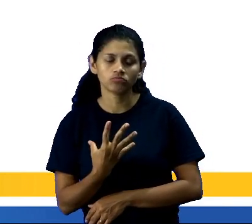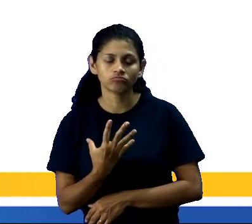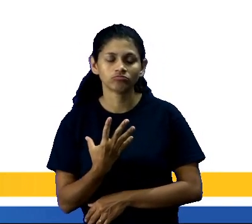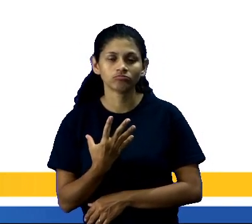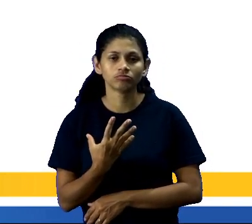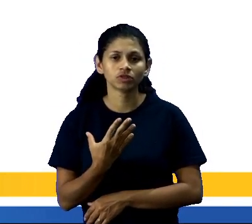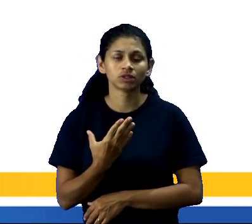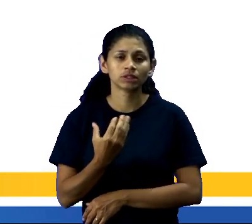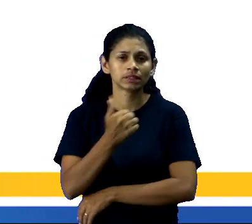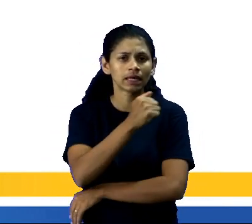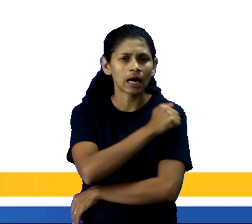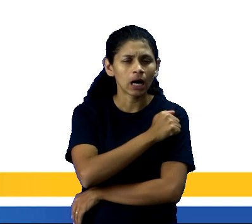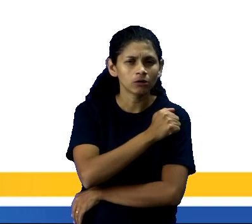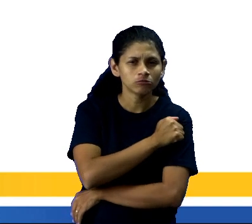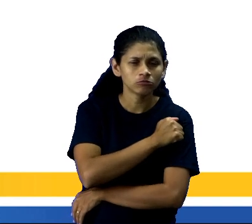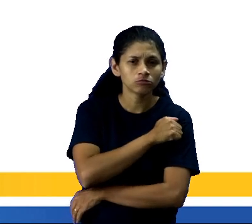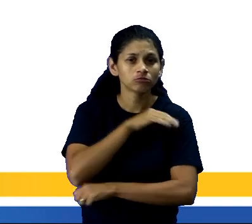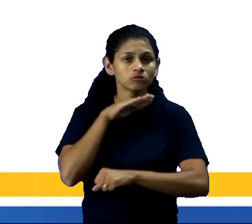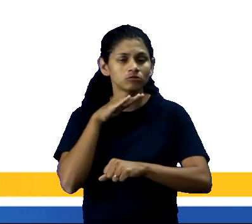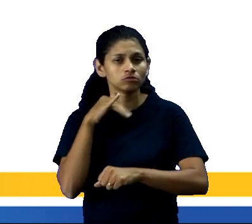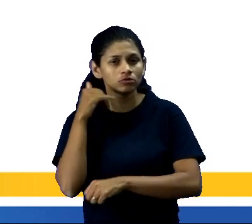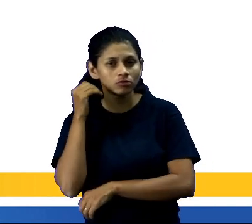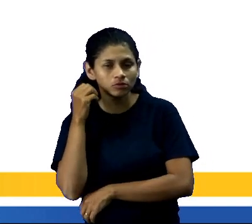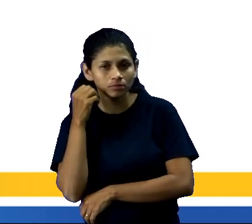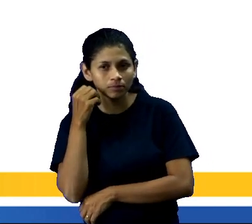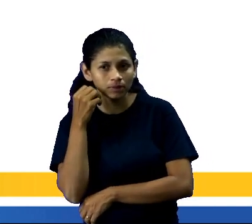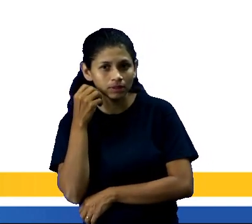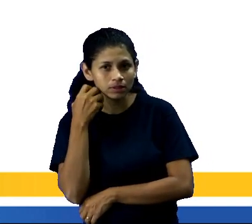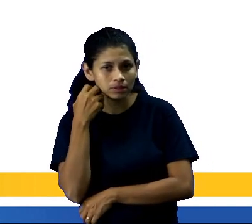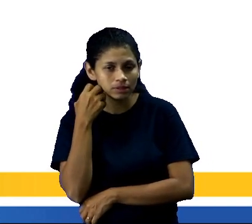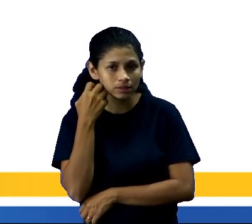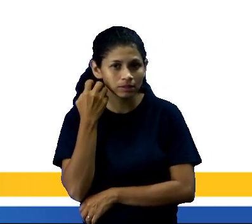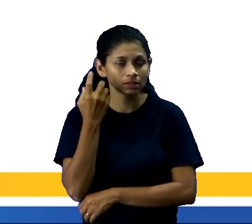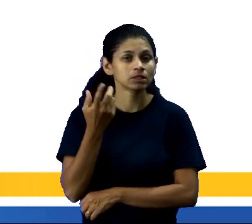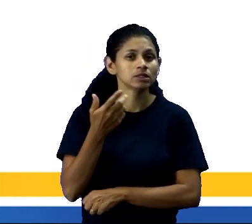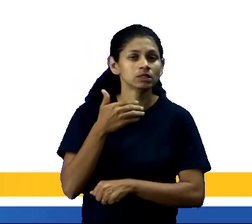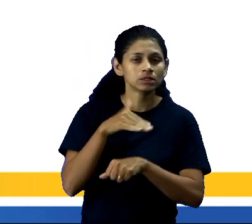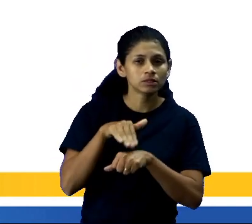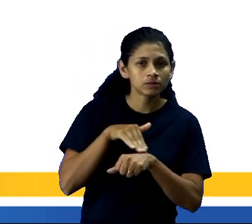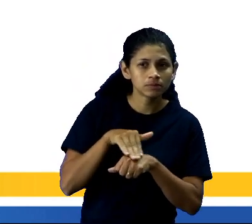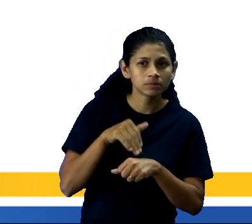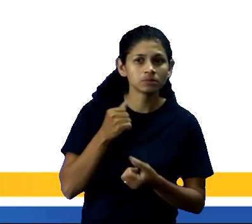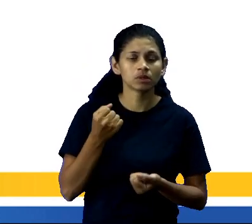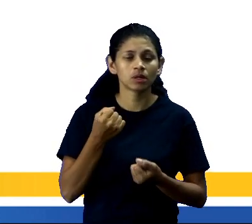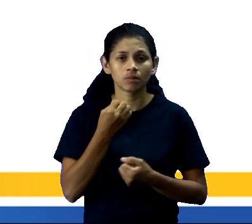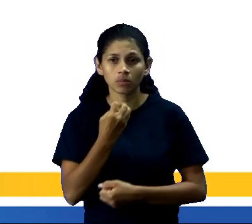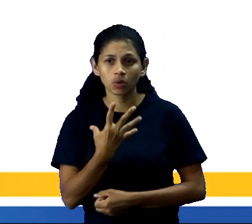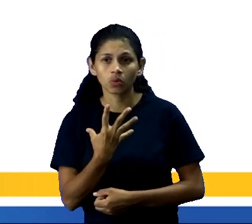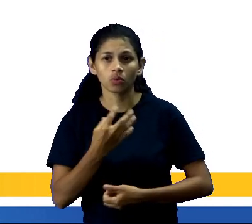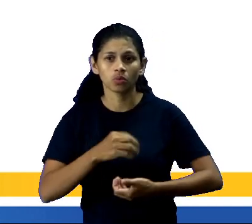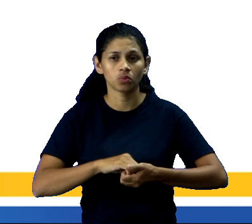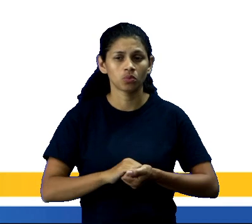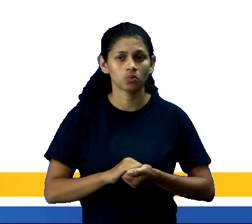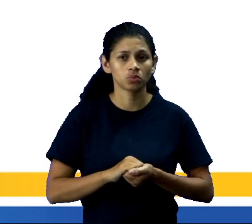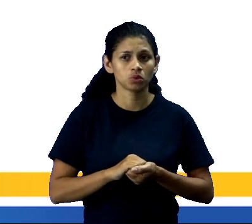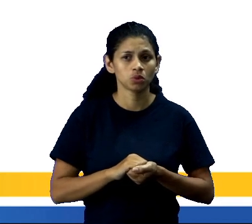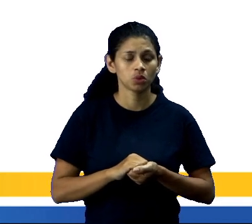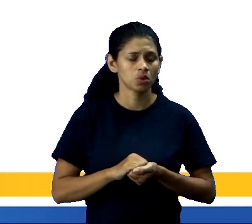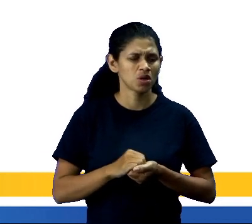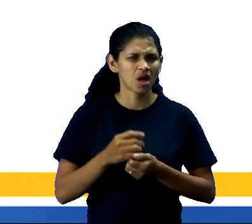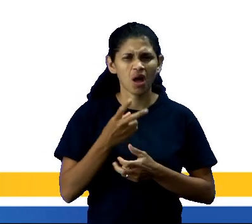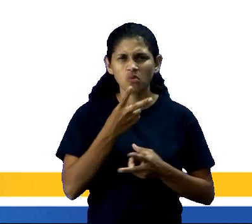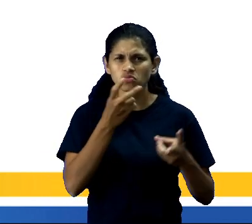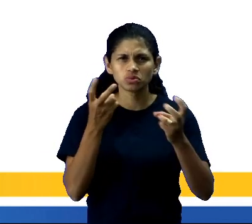que a história fica muito repetitiva em alguns momentos, não aprofunda tanto na construção do cenário e nos detalhes